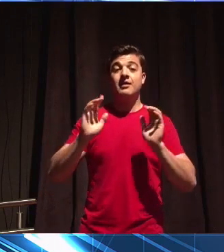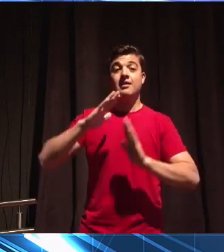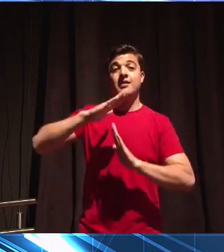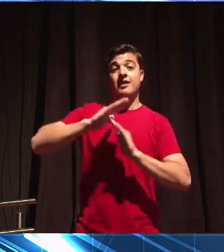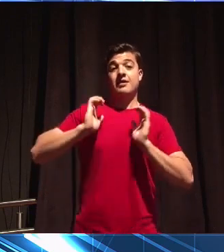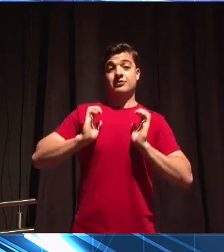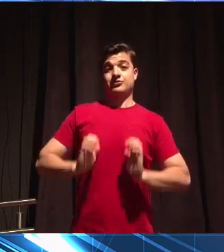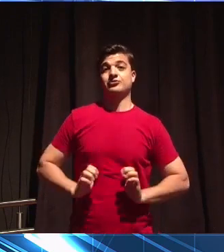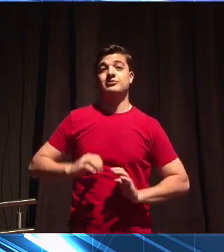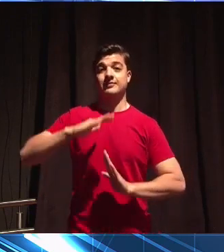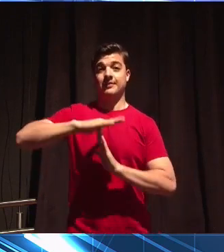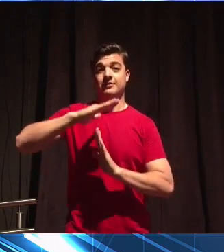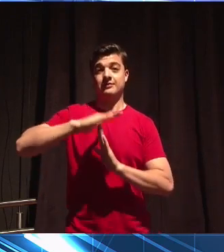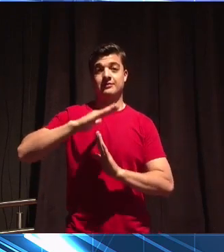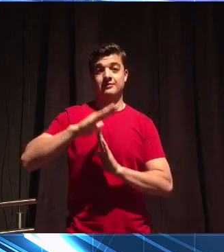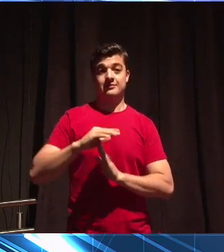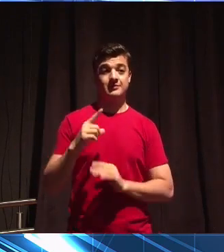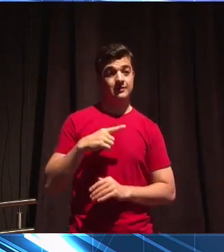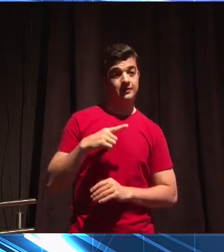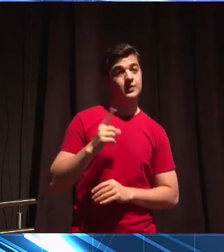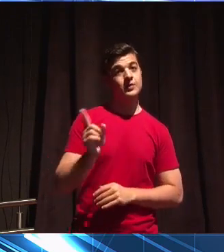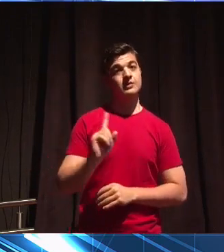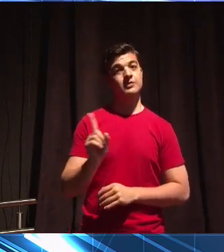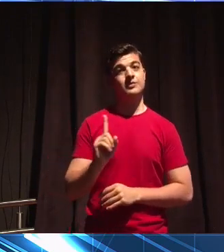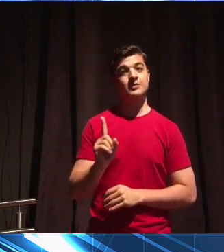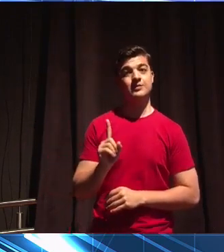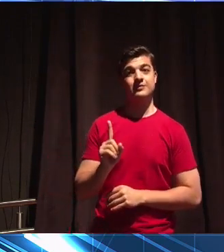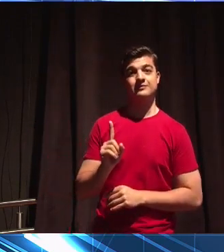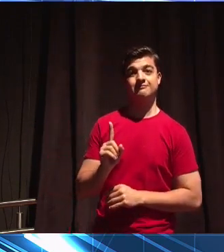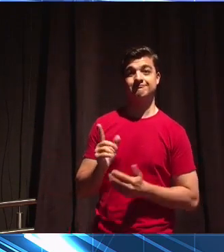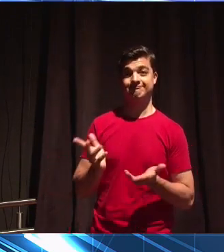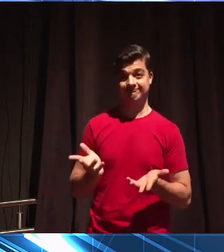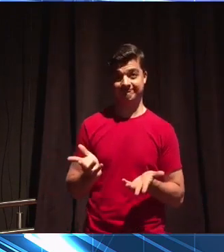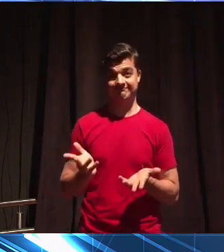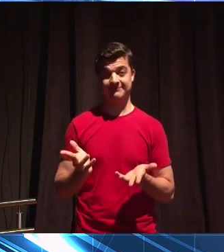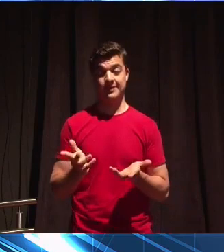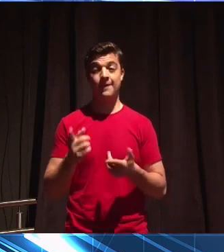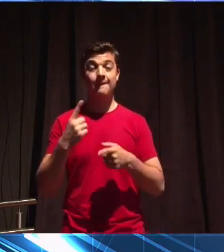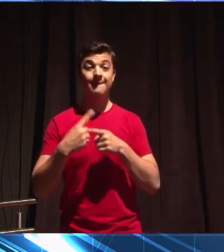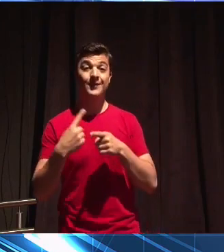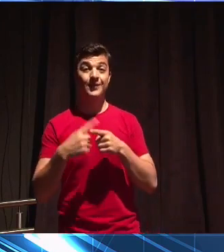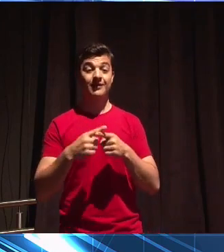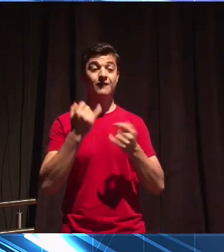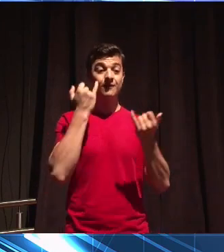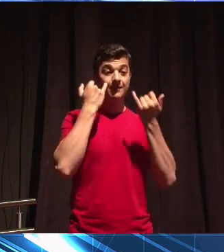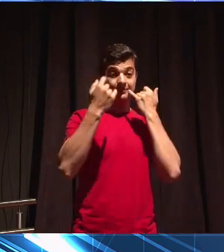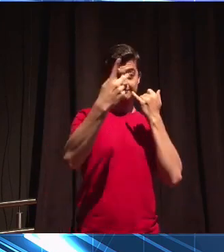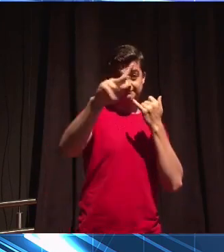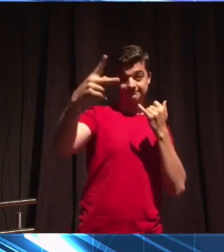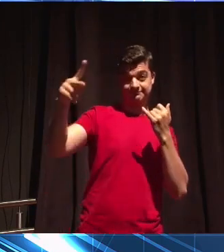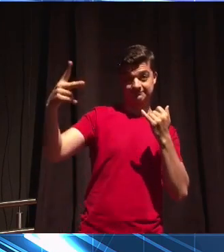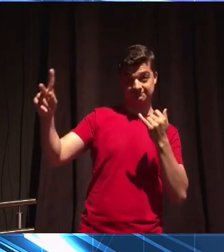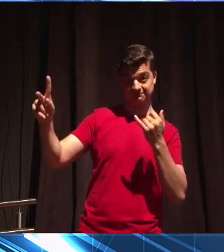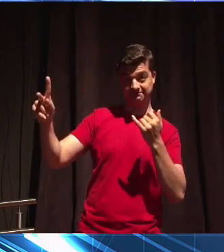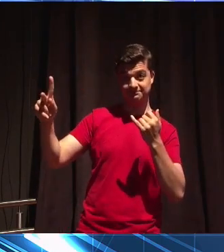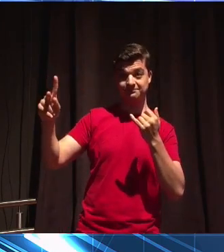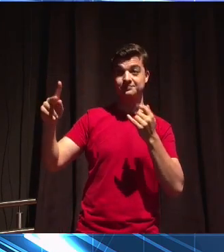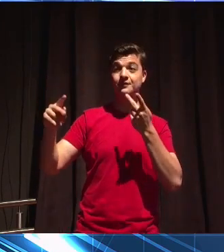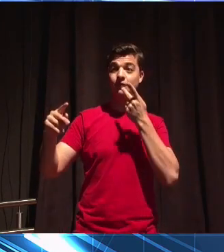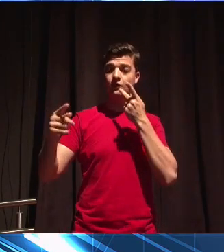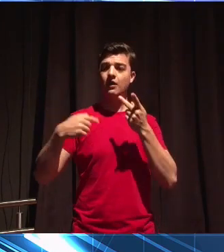Porque se a partir do momento que eu tenho dados que podem definir o teu estado mental, posso modelá-los, porque inclusive tu falou que eu poderia